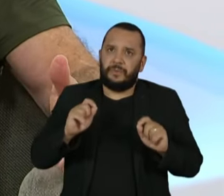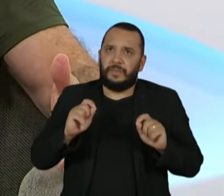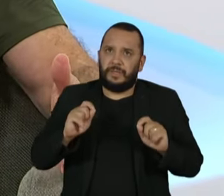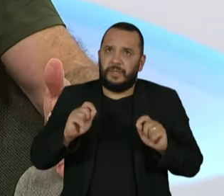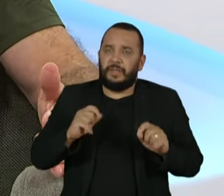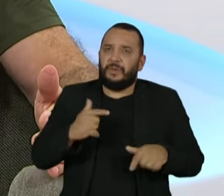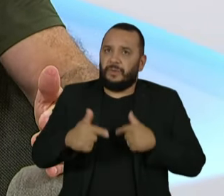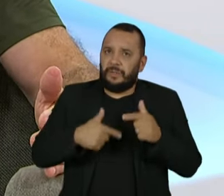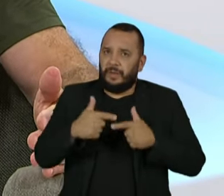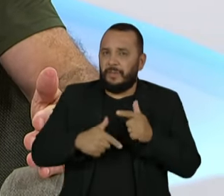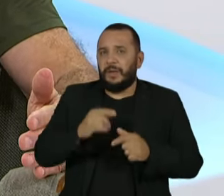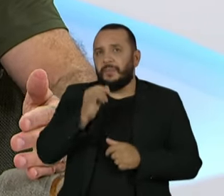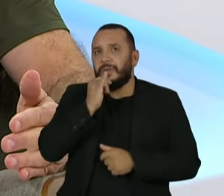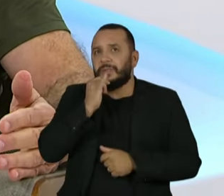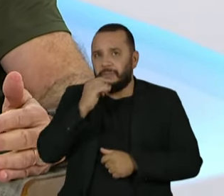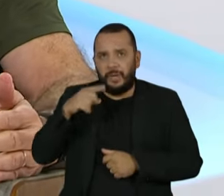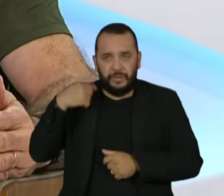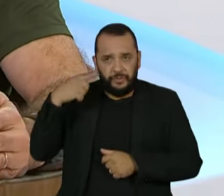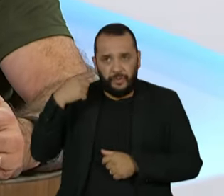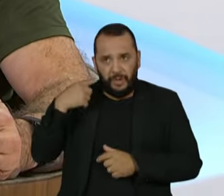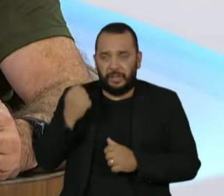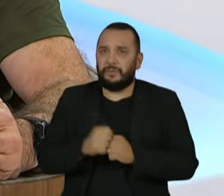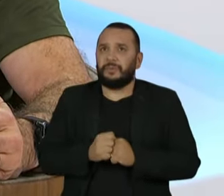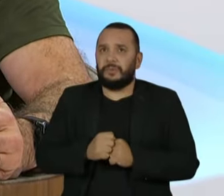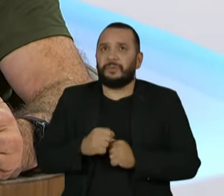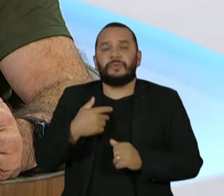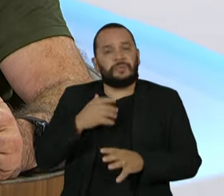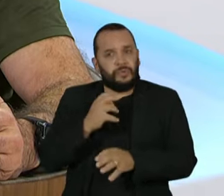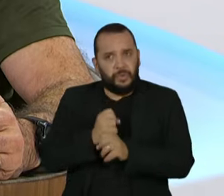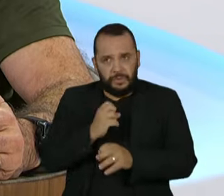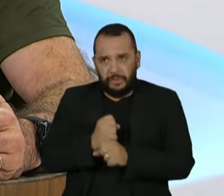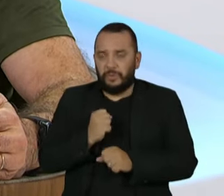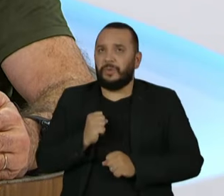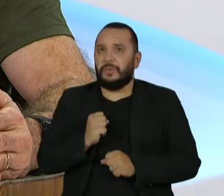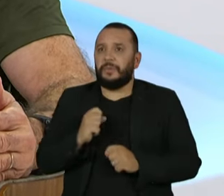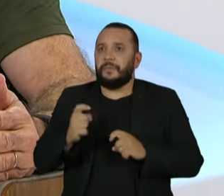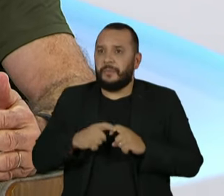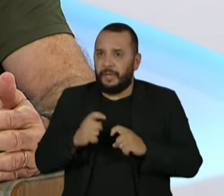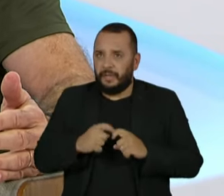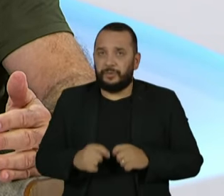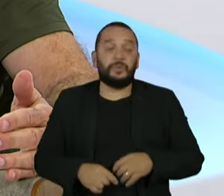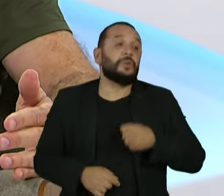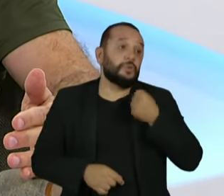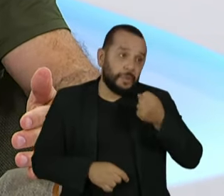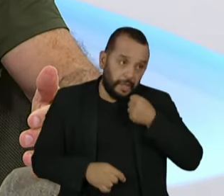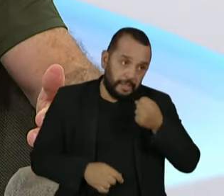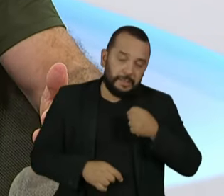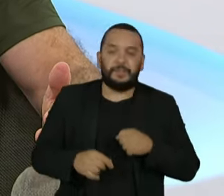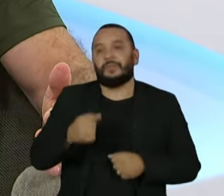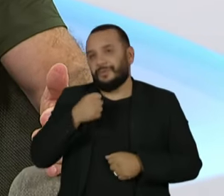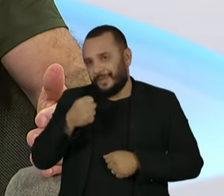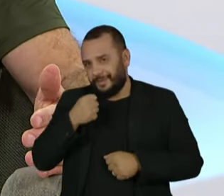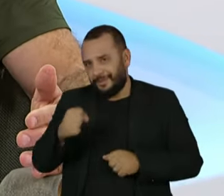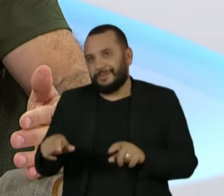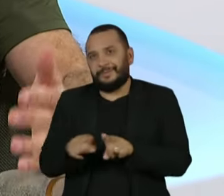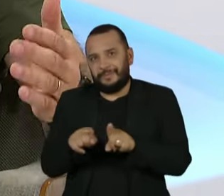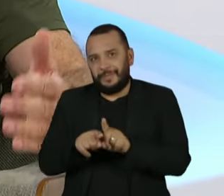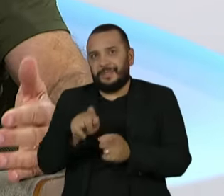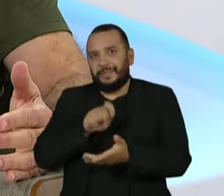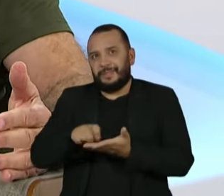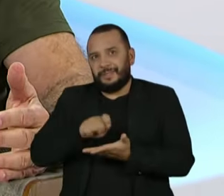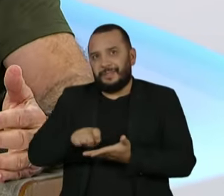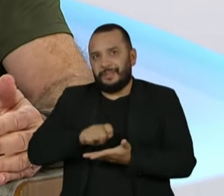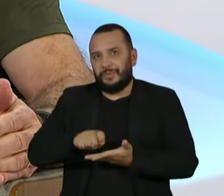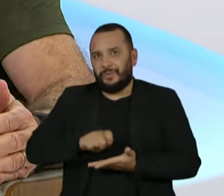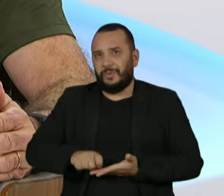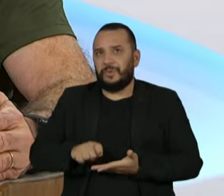o trabalho por exemplo de advogados de contadores de médicos de jornalistas né de escritores e